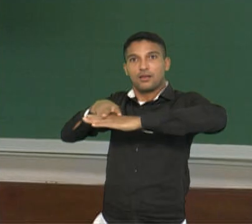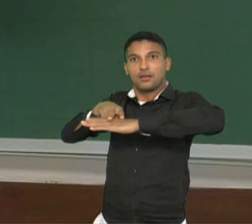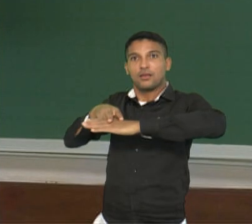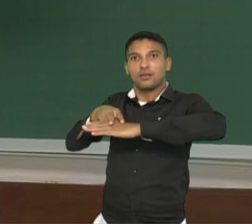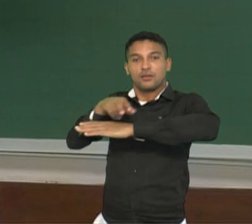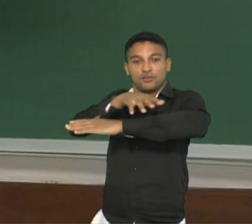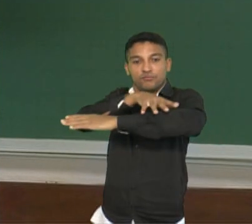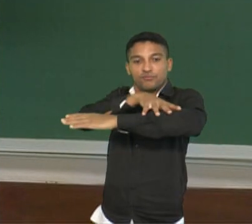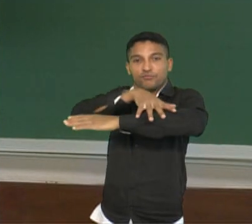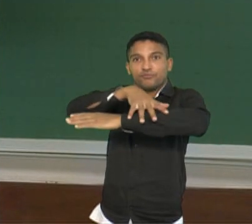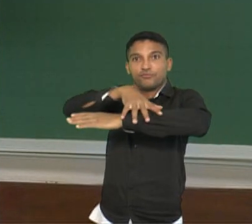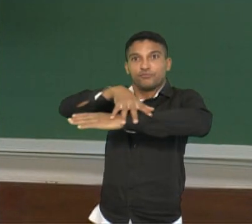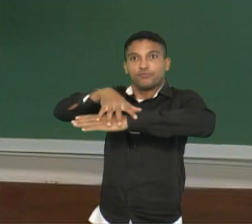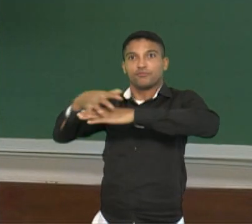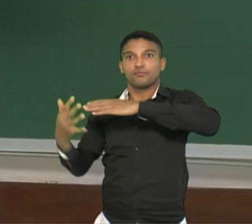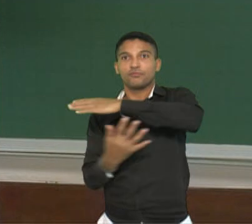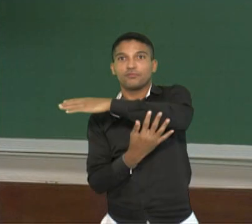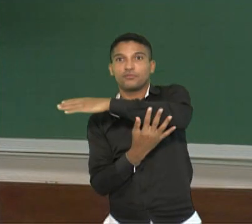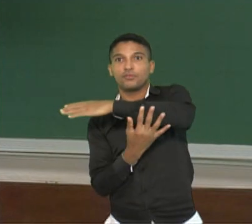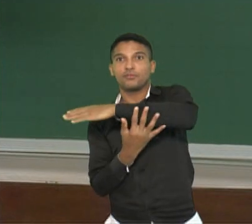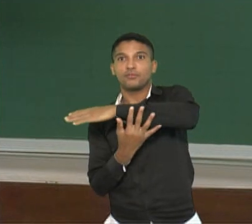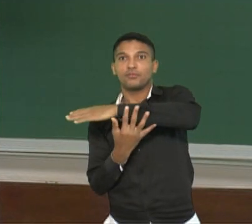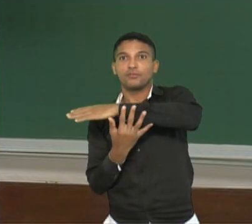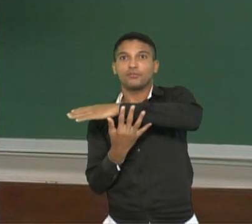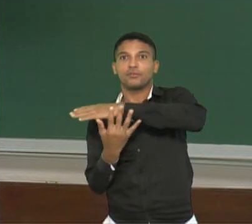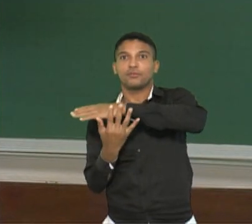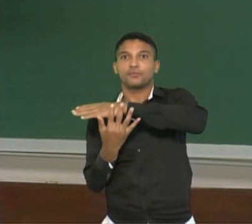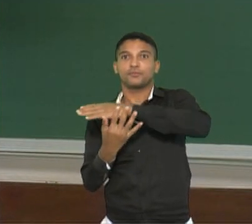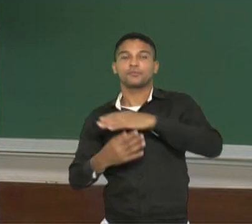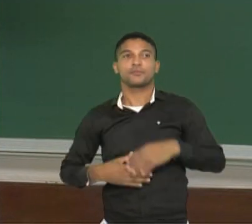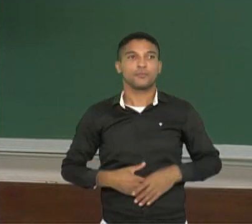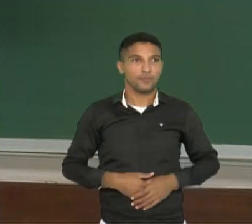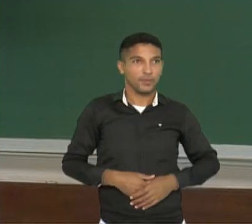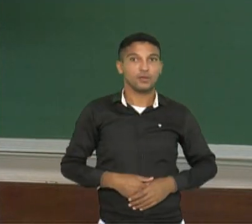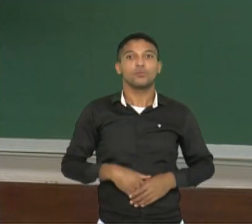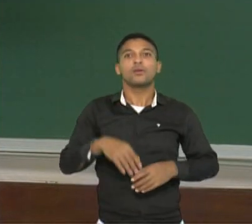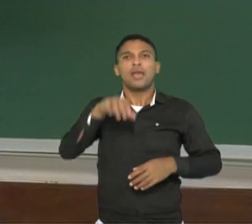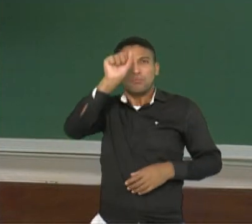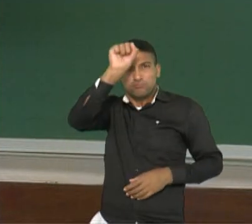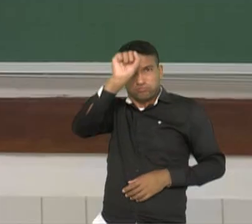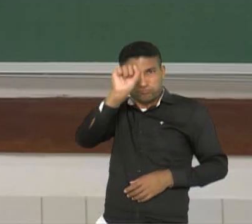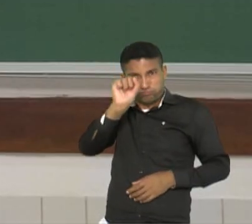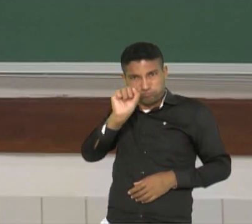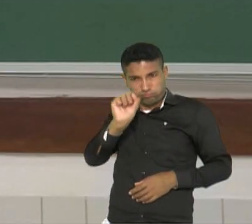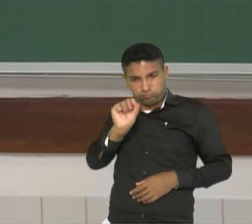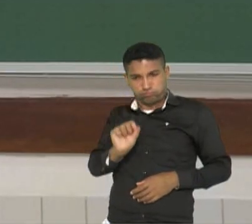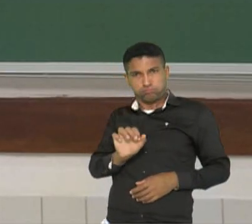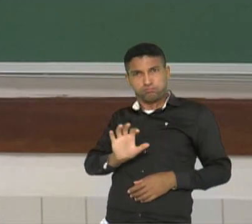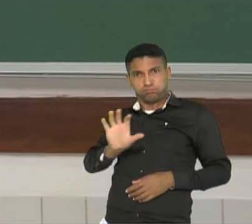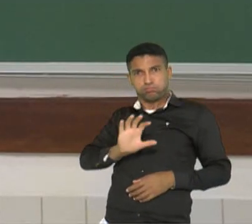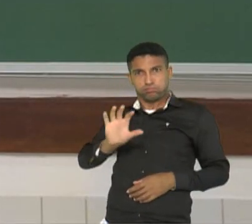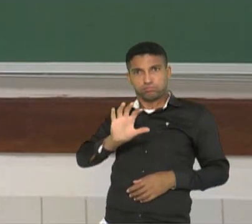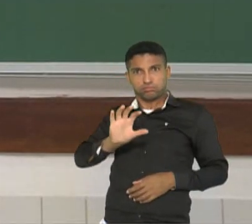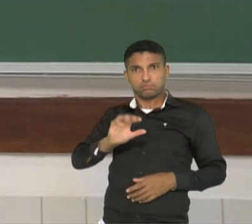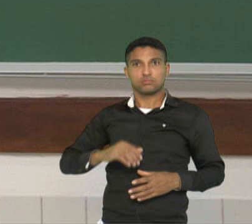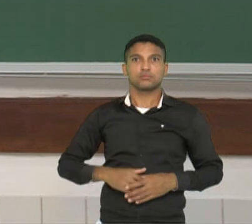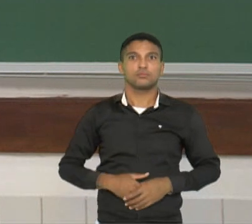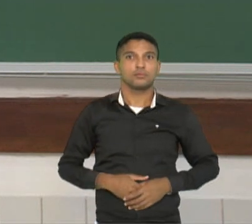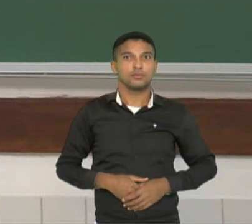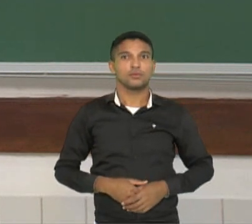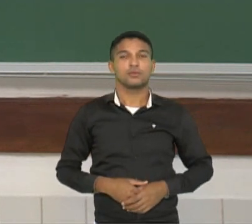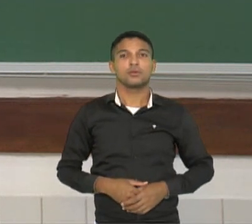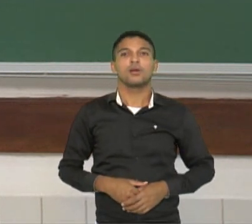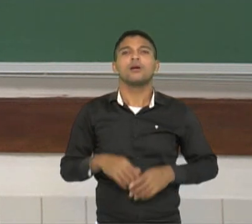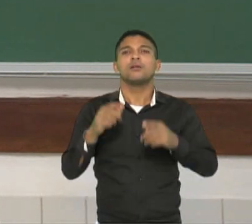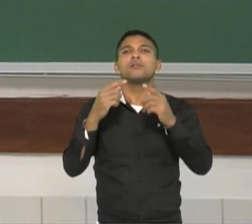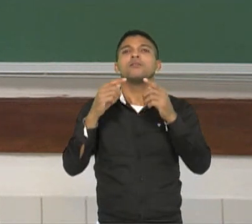uma altitude em relação ao nível do mar bastante baixa. E volto a destacar para você a importância da